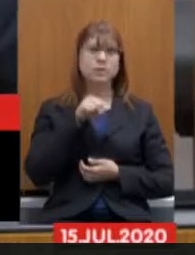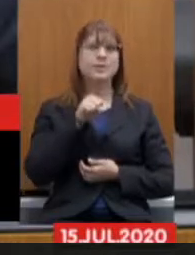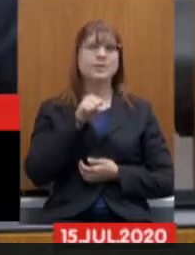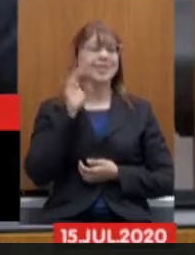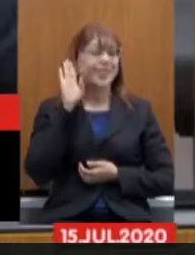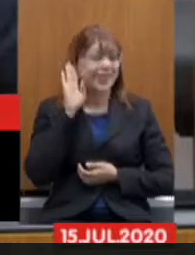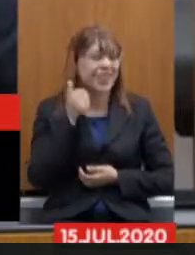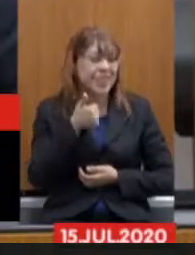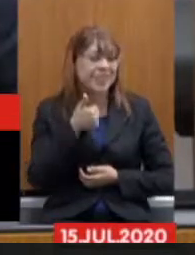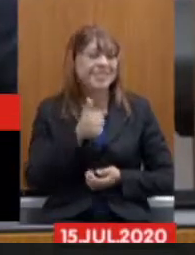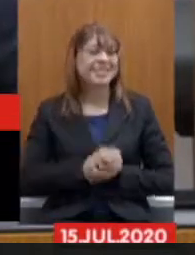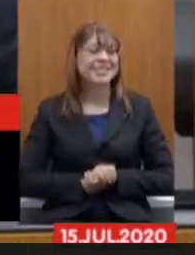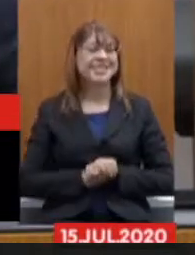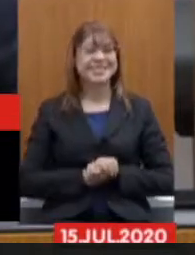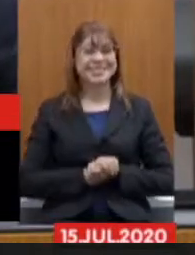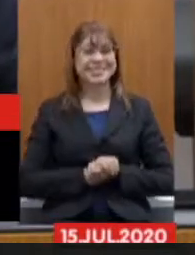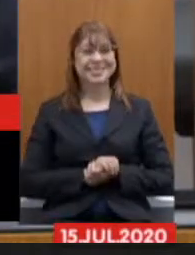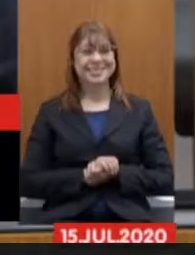ovo